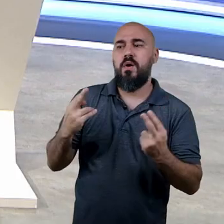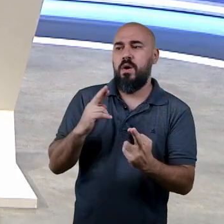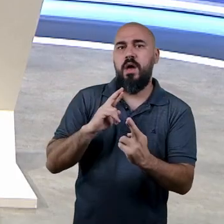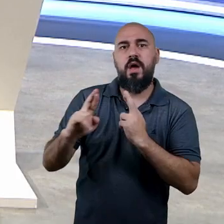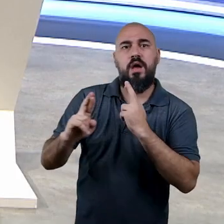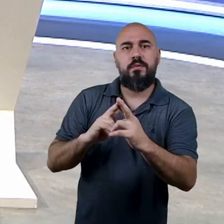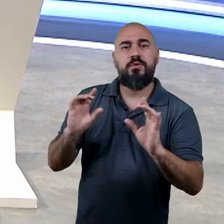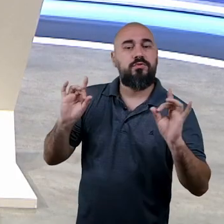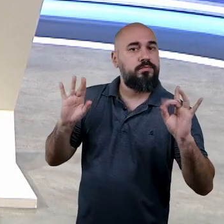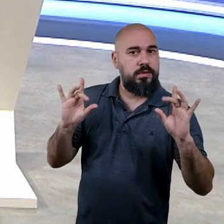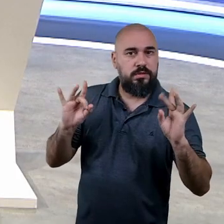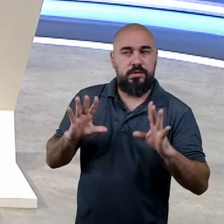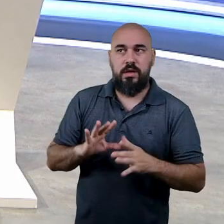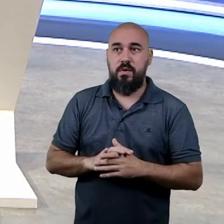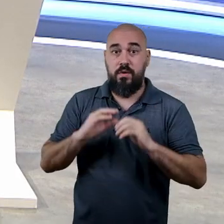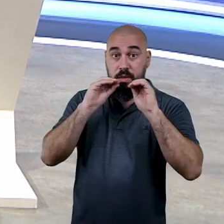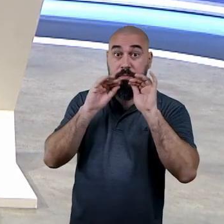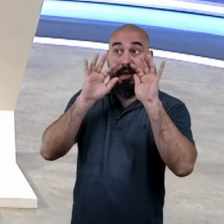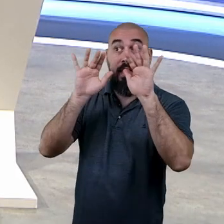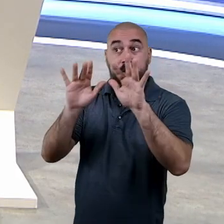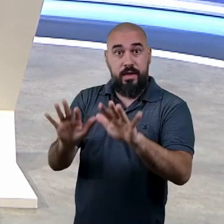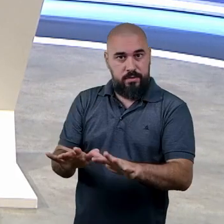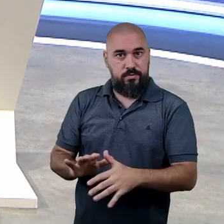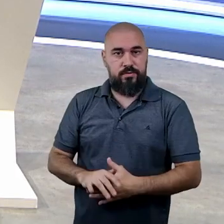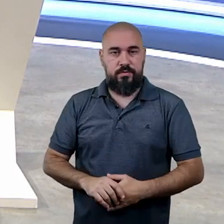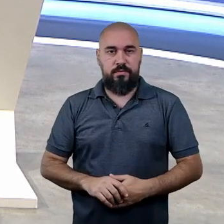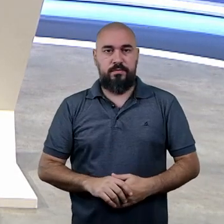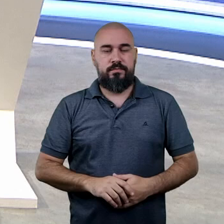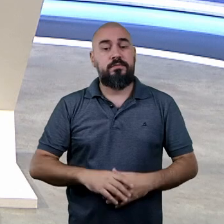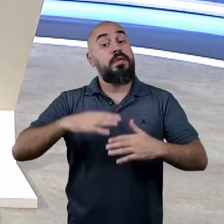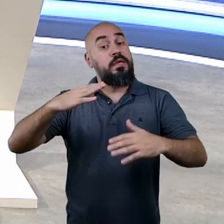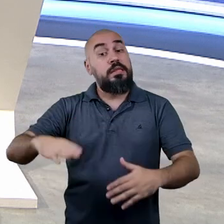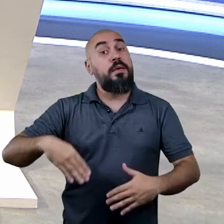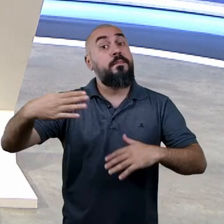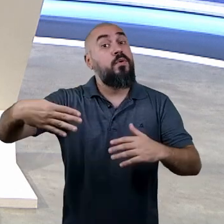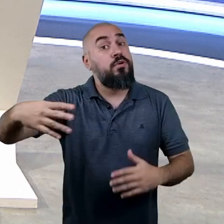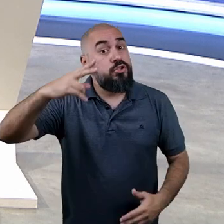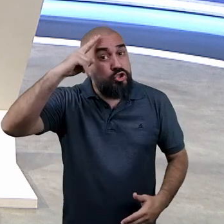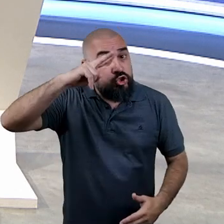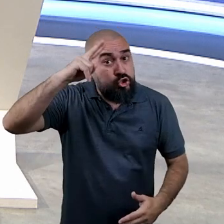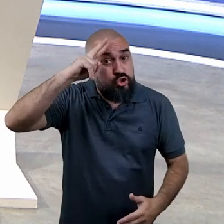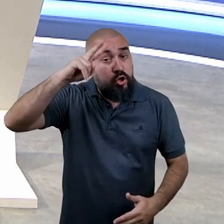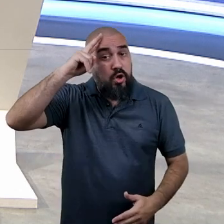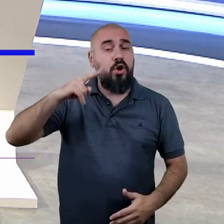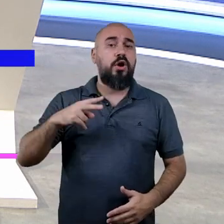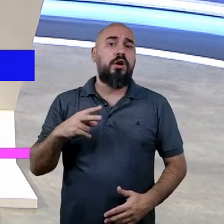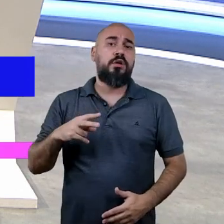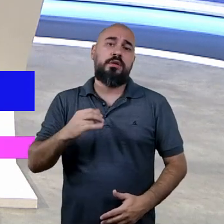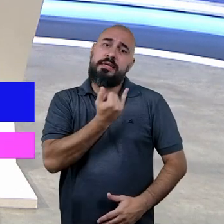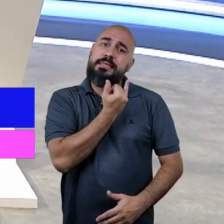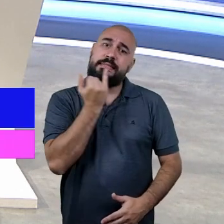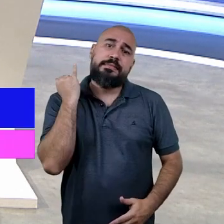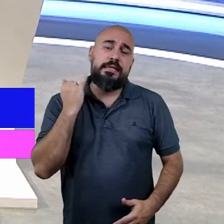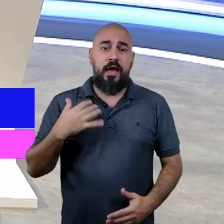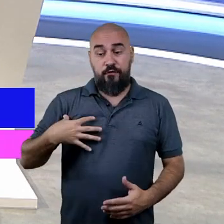O mesmo aconteceu um pouco depois. Agora, com o filho de